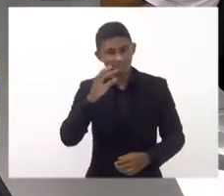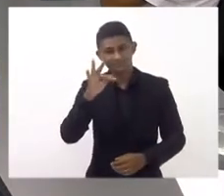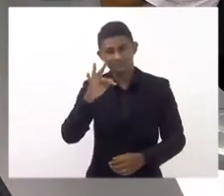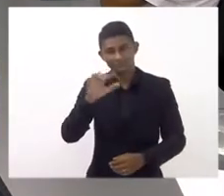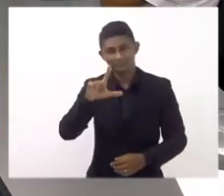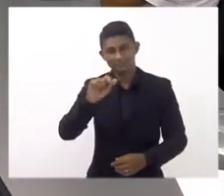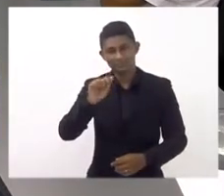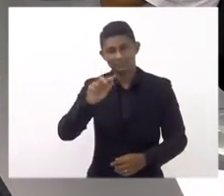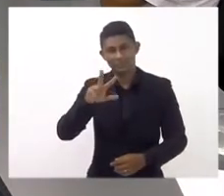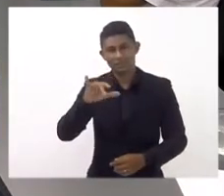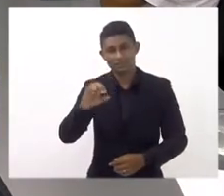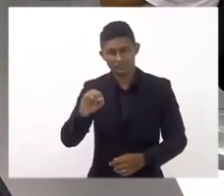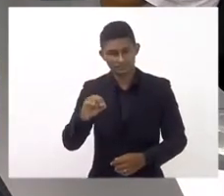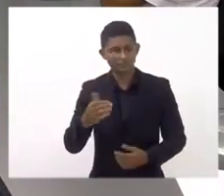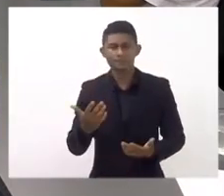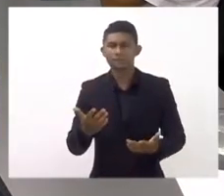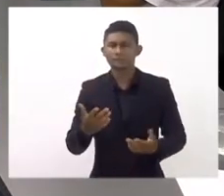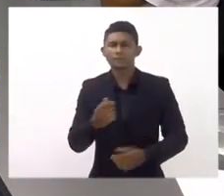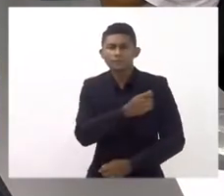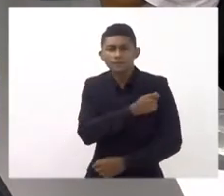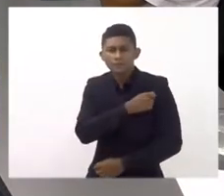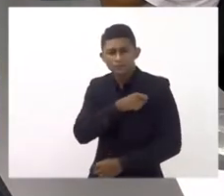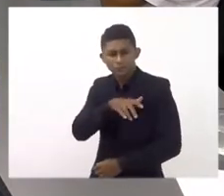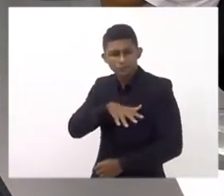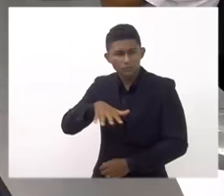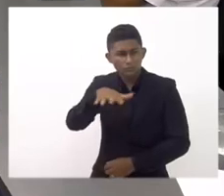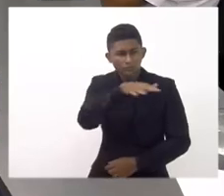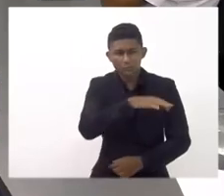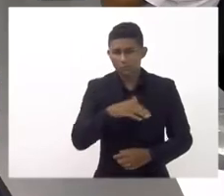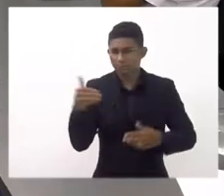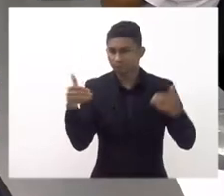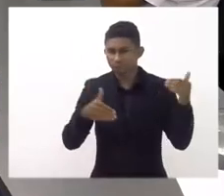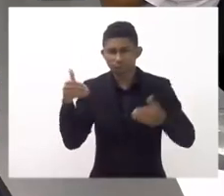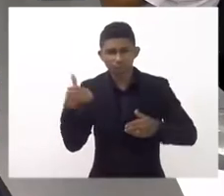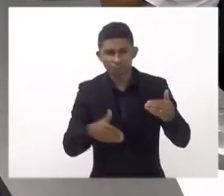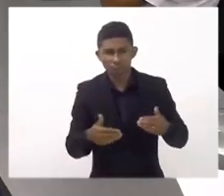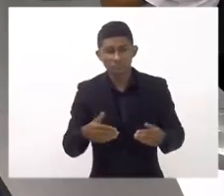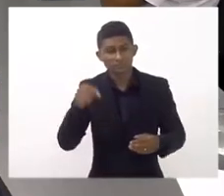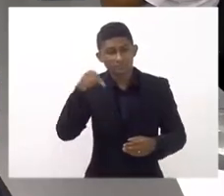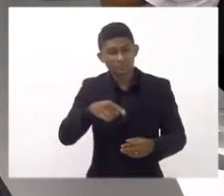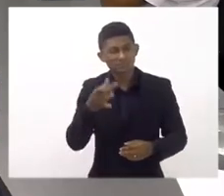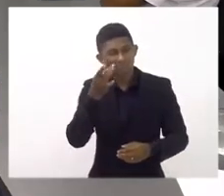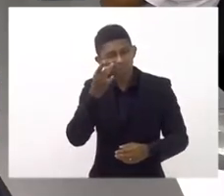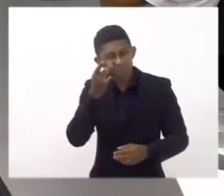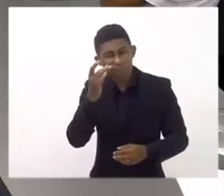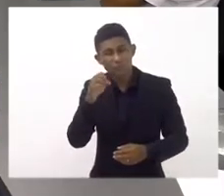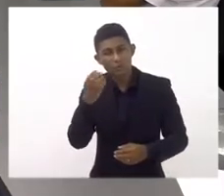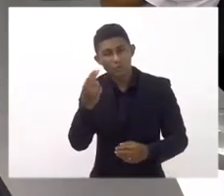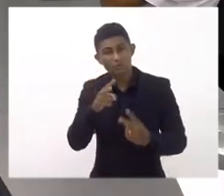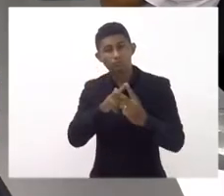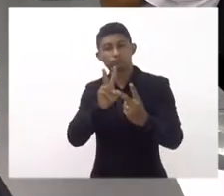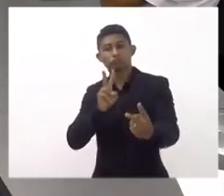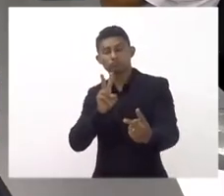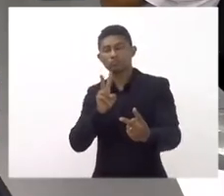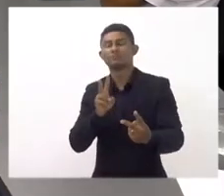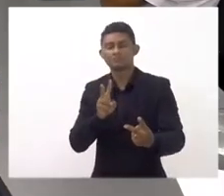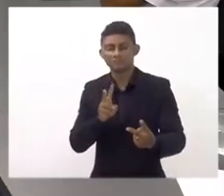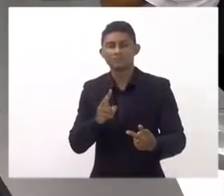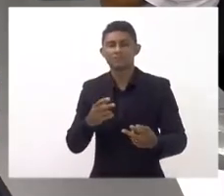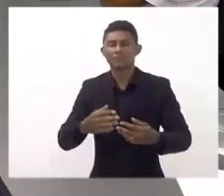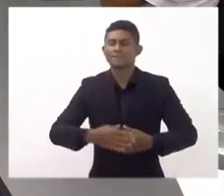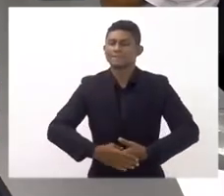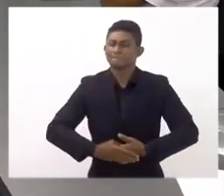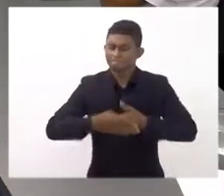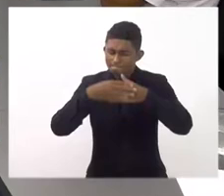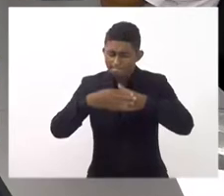Serafim, todos os estudantes aqui presentes, seja presencialmente, seja virtualmente, em nome do qual eu cumprimento